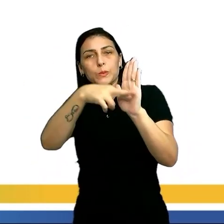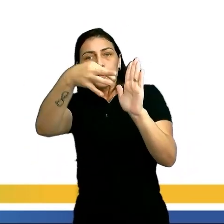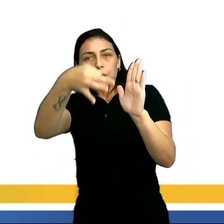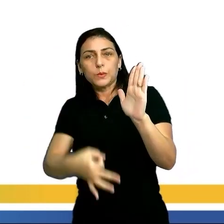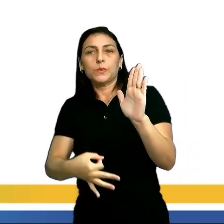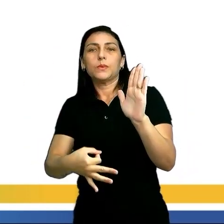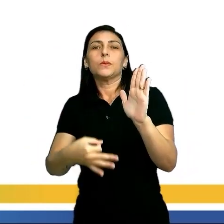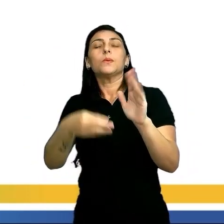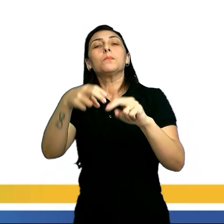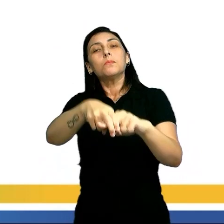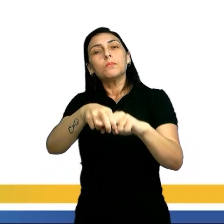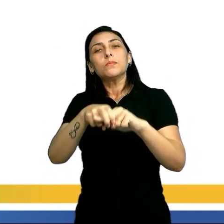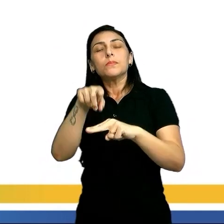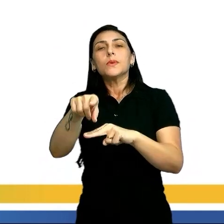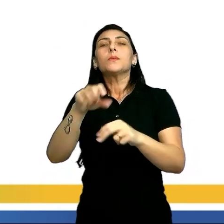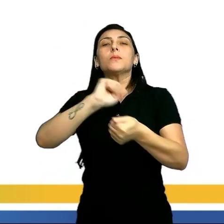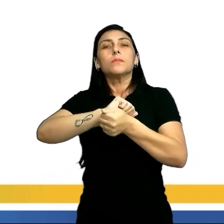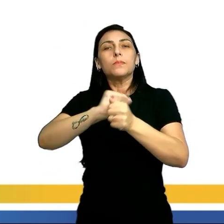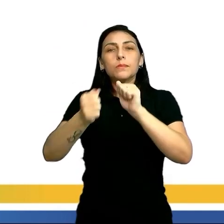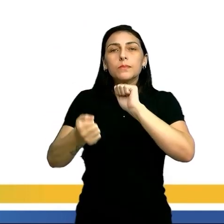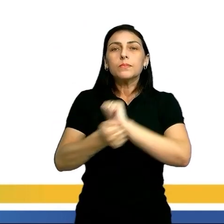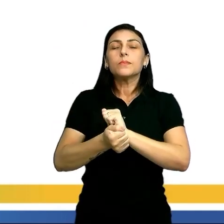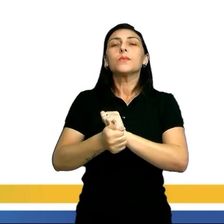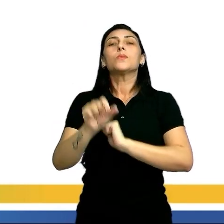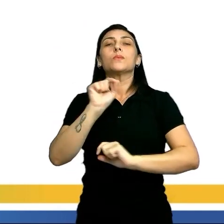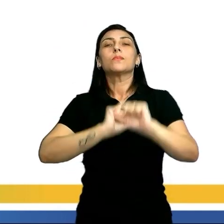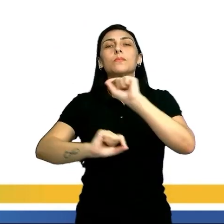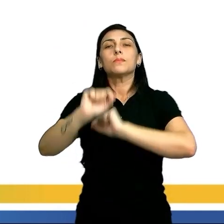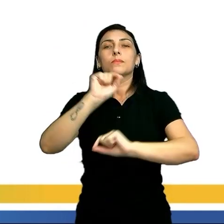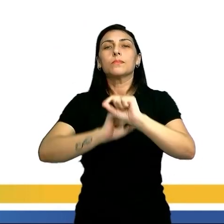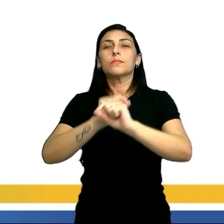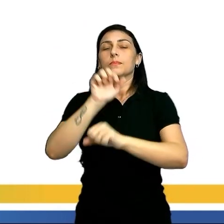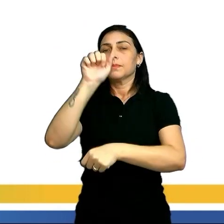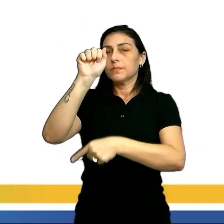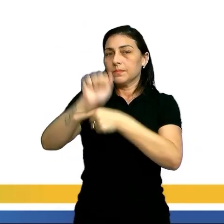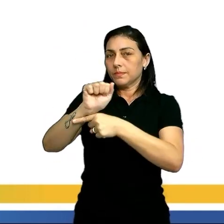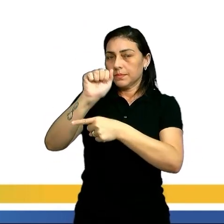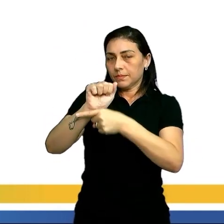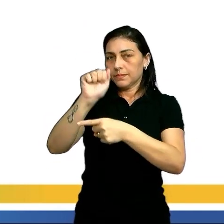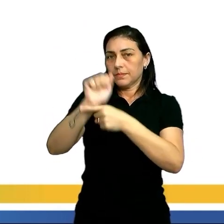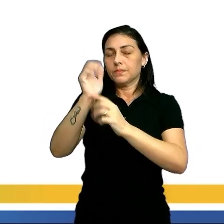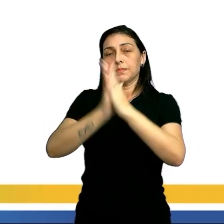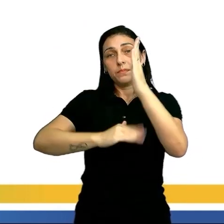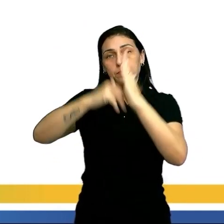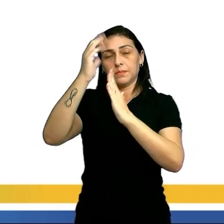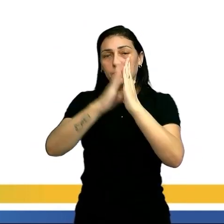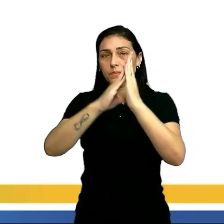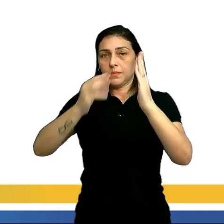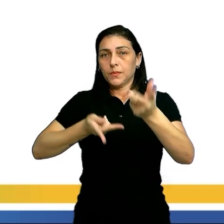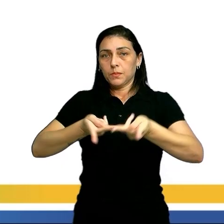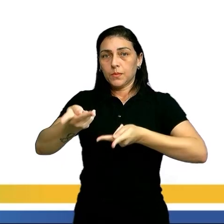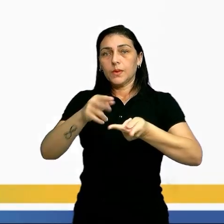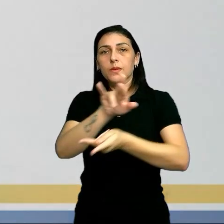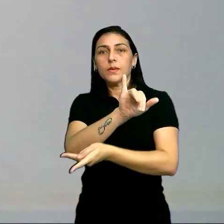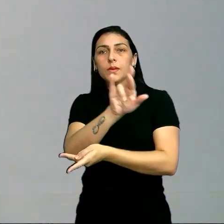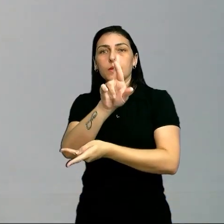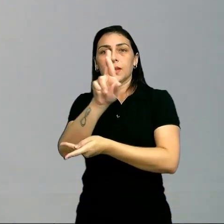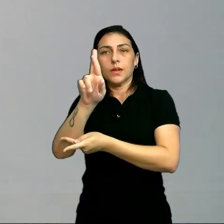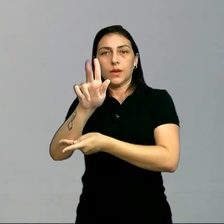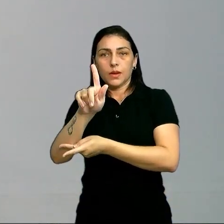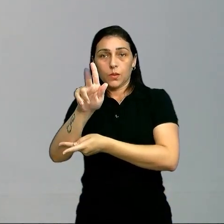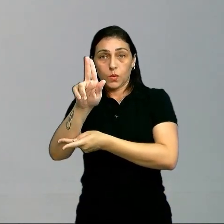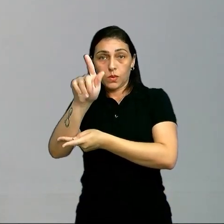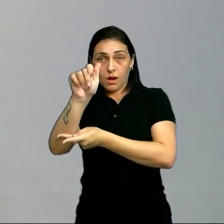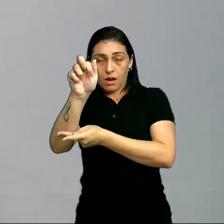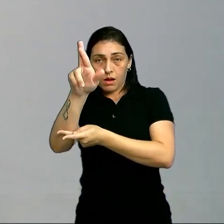padrão. Portanto, você poderia associar justamente a essa letra A, pinturas de modelos em planos irregulares.